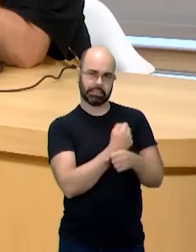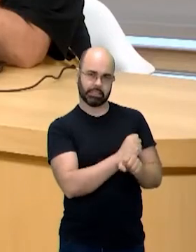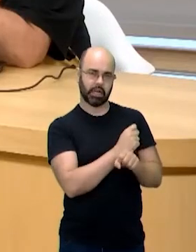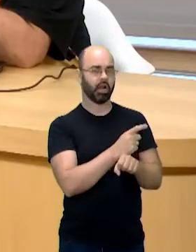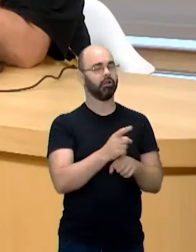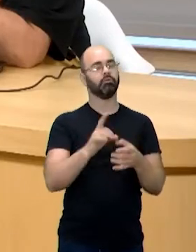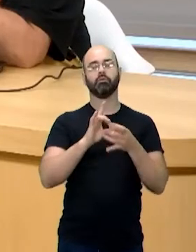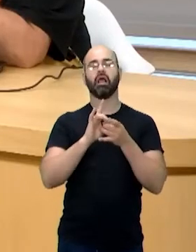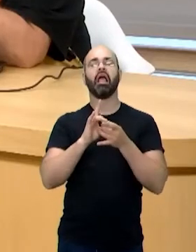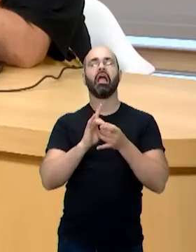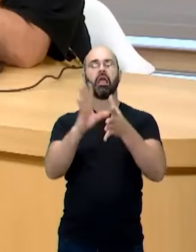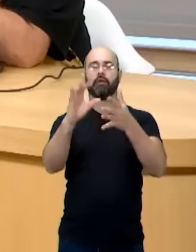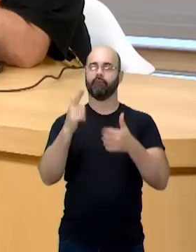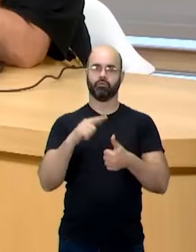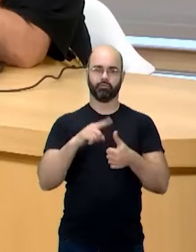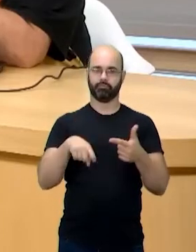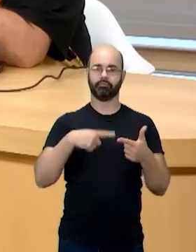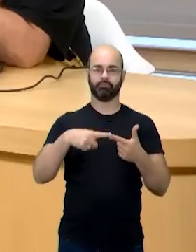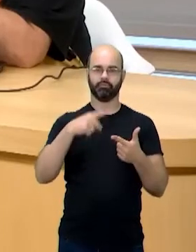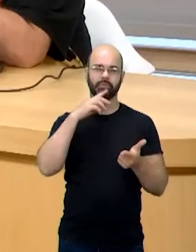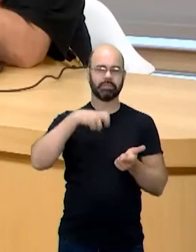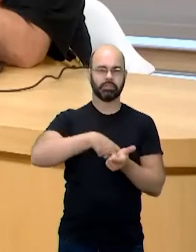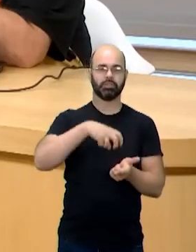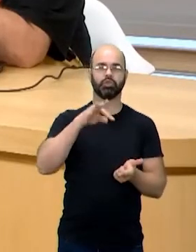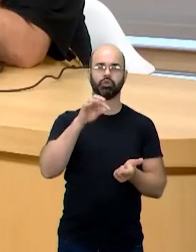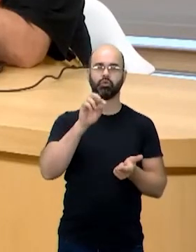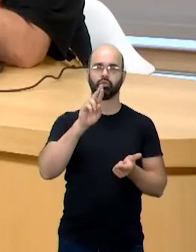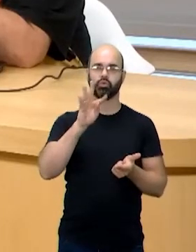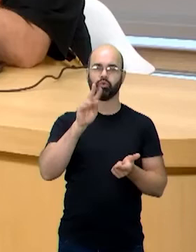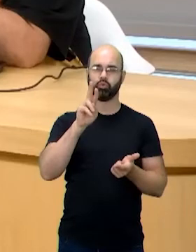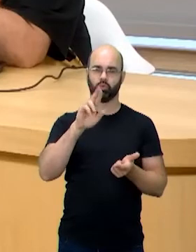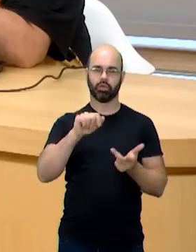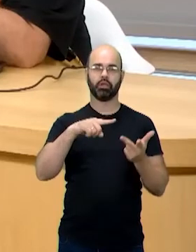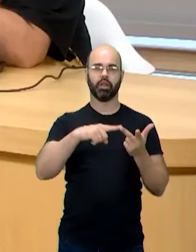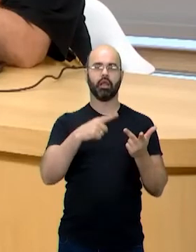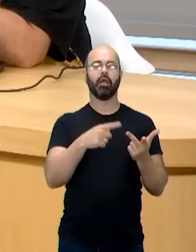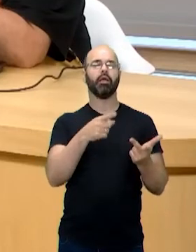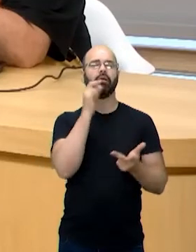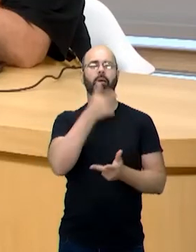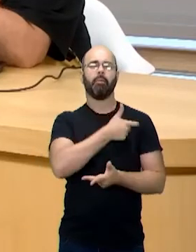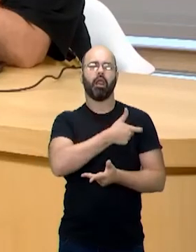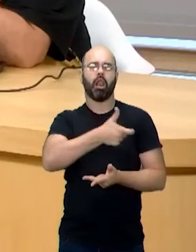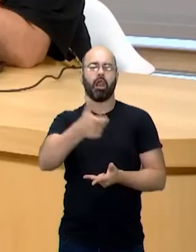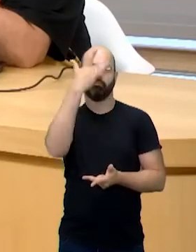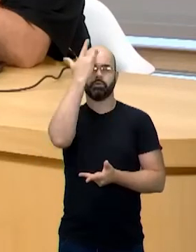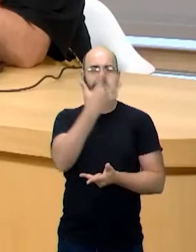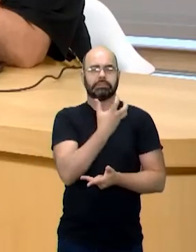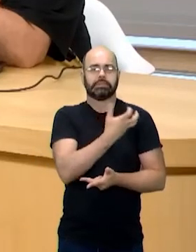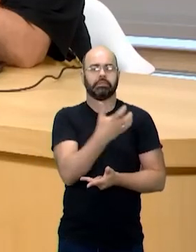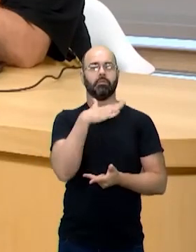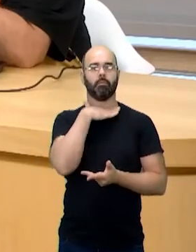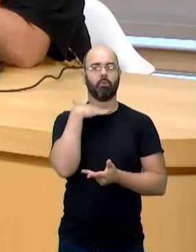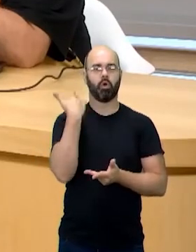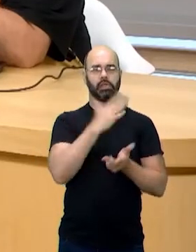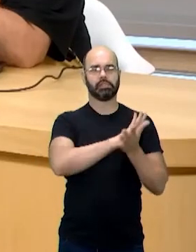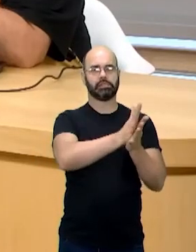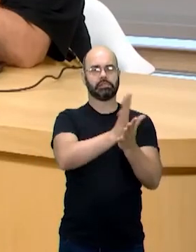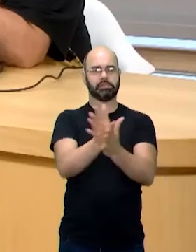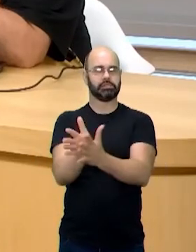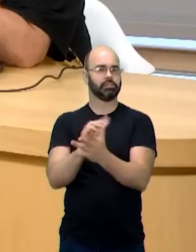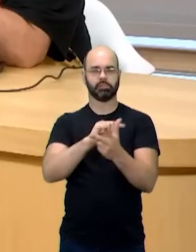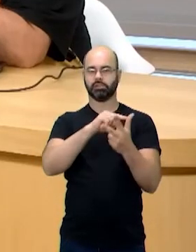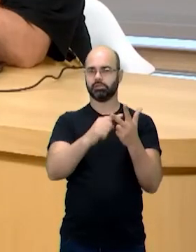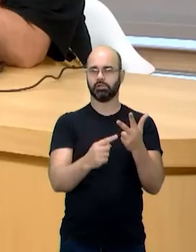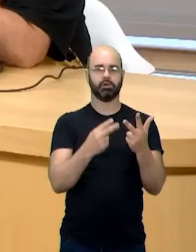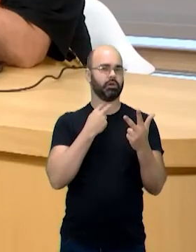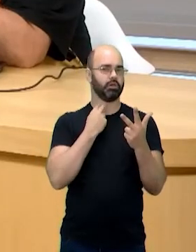imperdoável. Certo. Tortura e genocídio. E no Brasil, e aí a gente tem que chamar a atenção